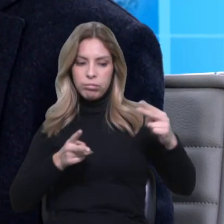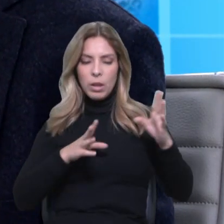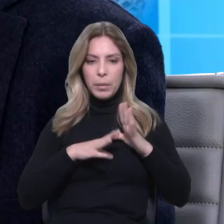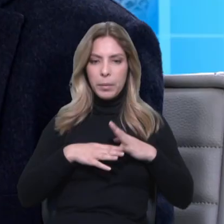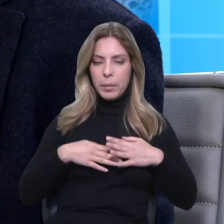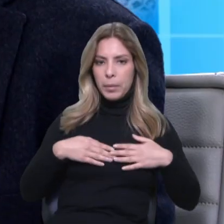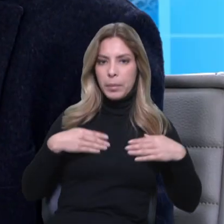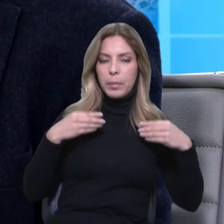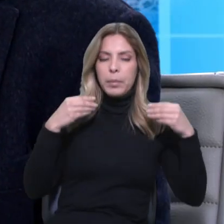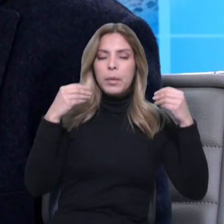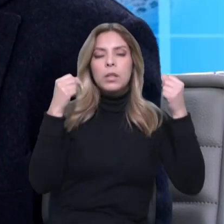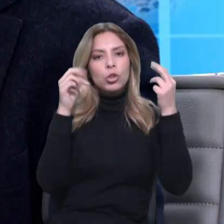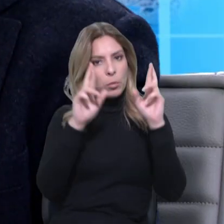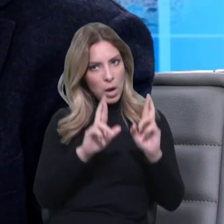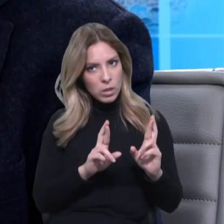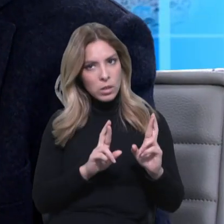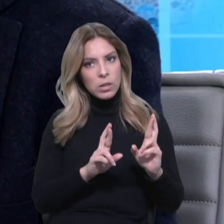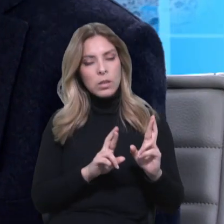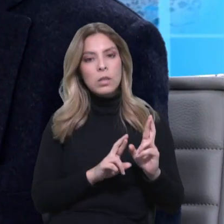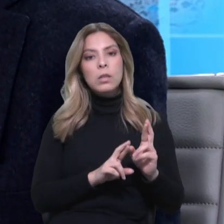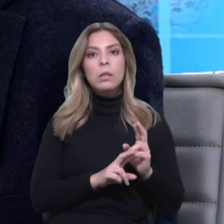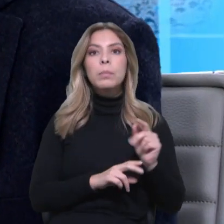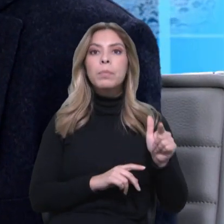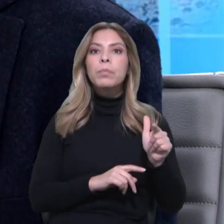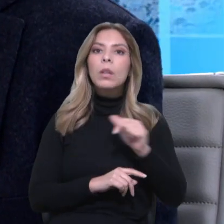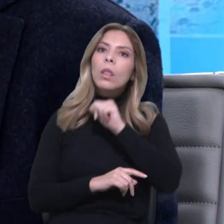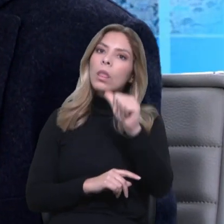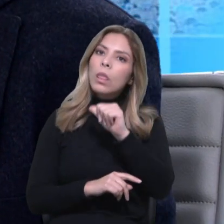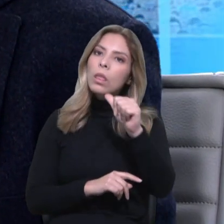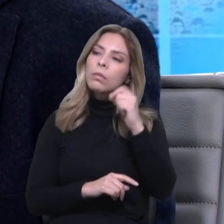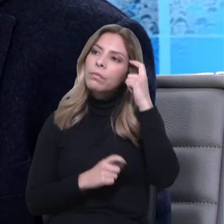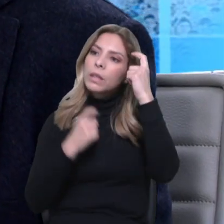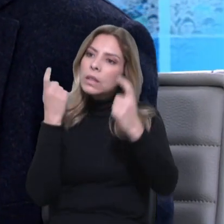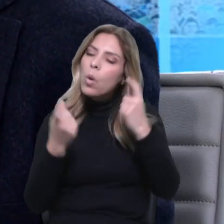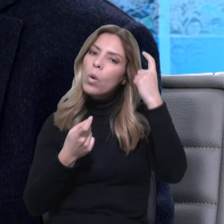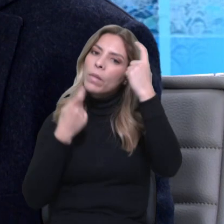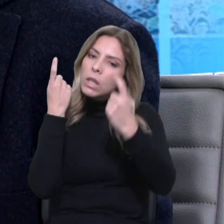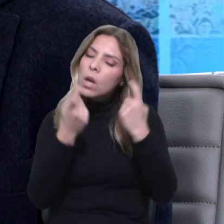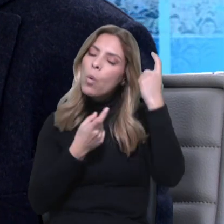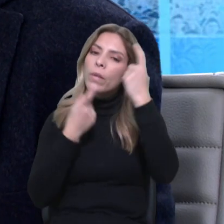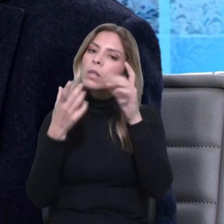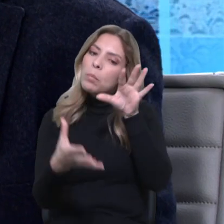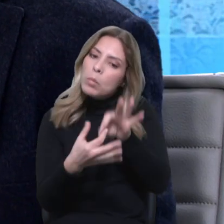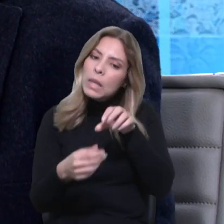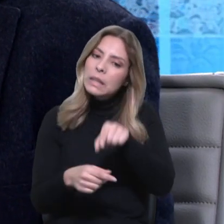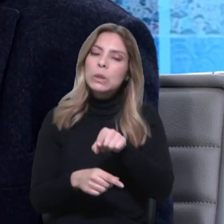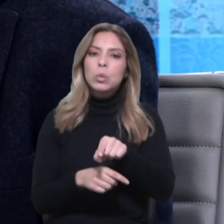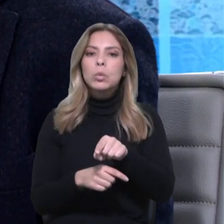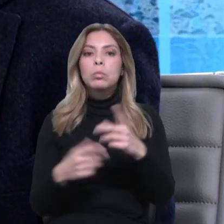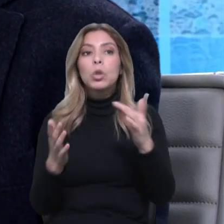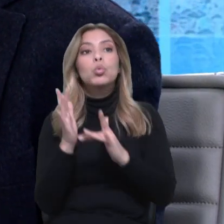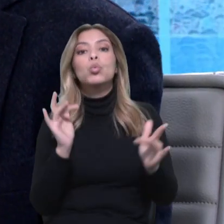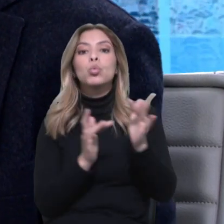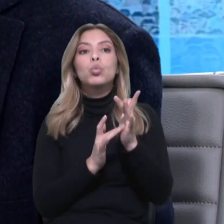isto. Nós passamos, enfim, a nossa reflexão vai muito passar por aqui. Quer dizer, que no fundo Jesus não tem